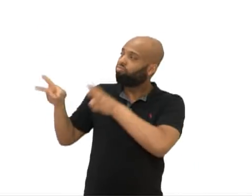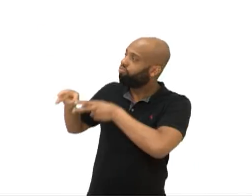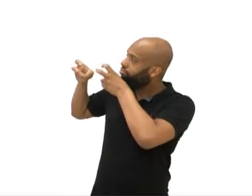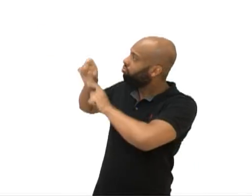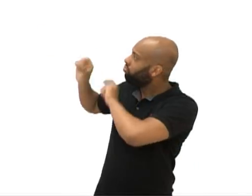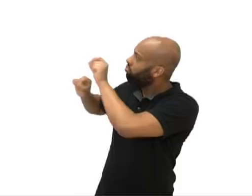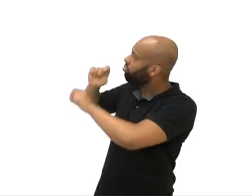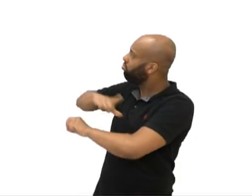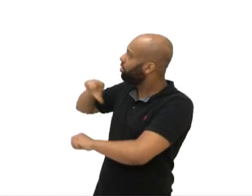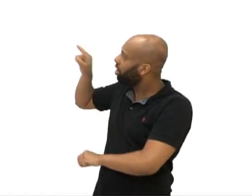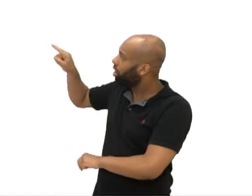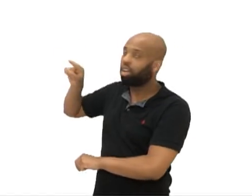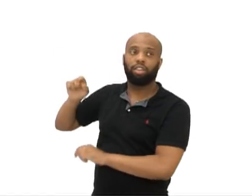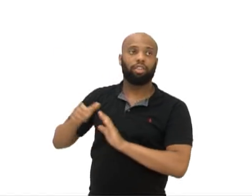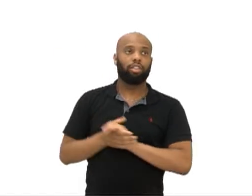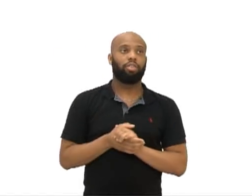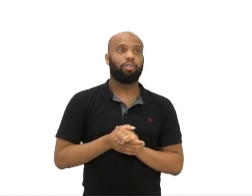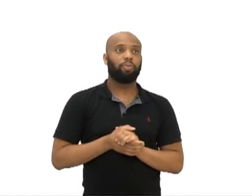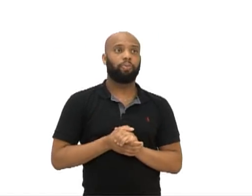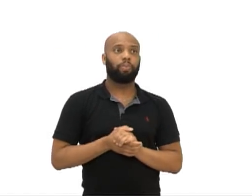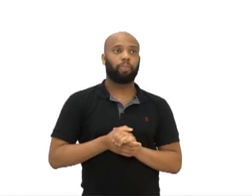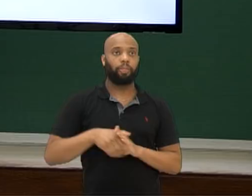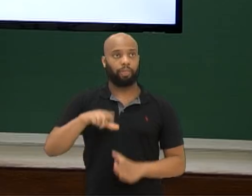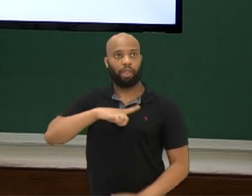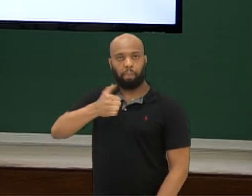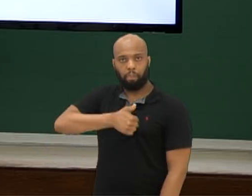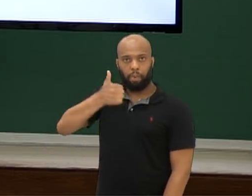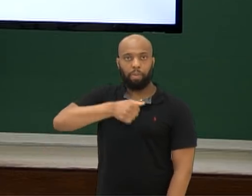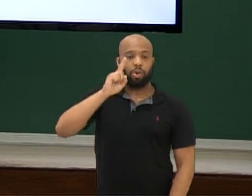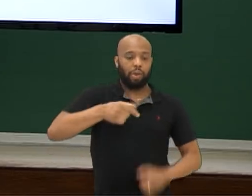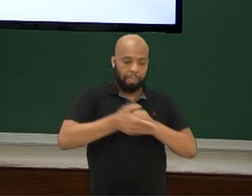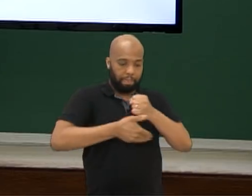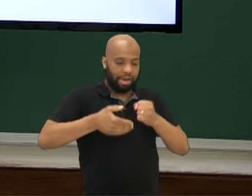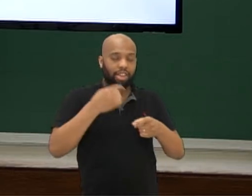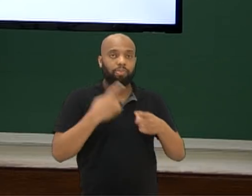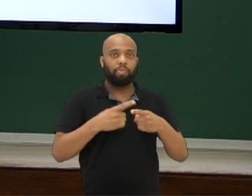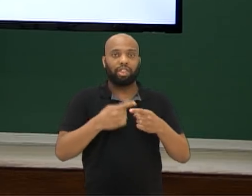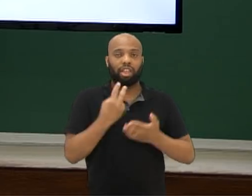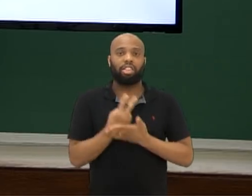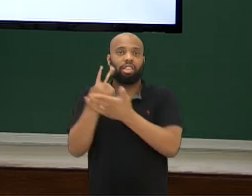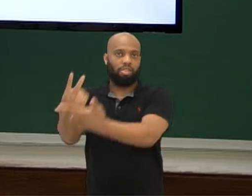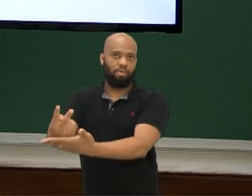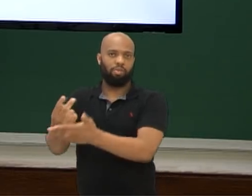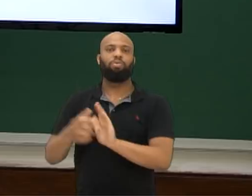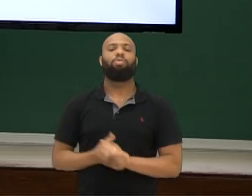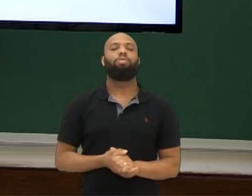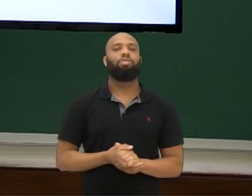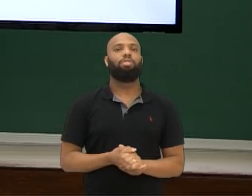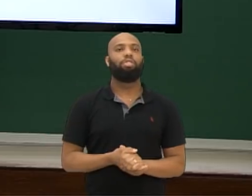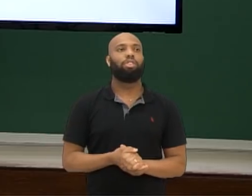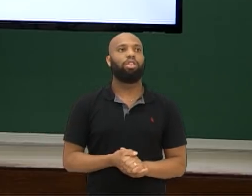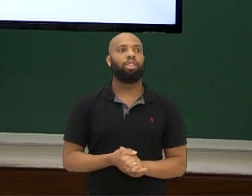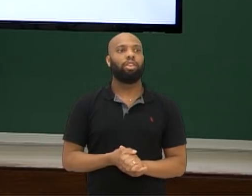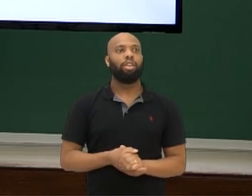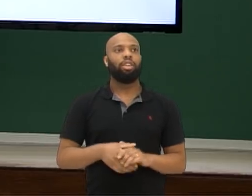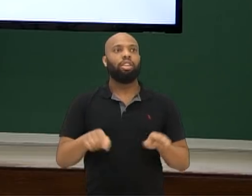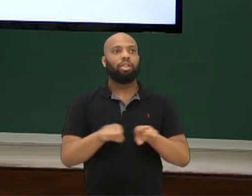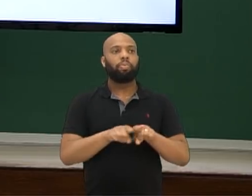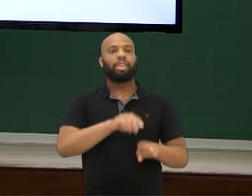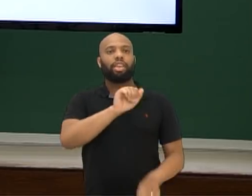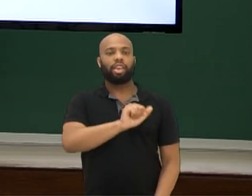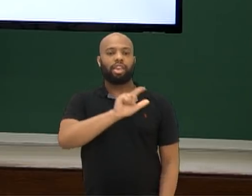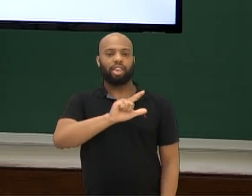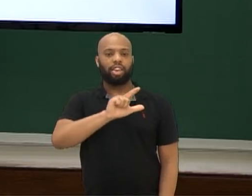que essa é a base porque ela está doando o par eletrônico e o AlCl3 é o